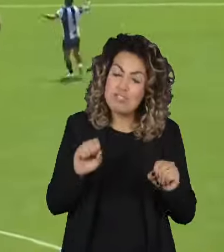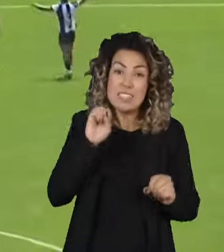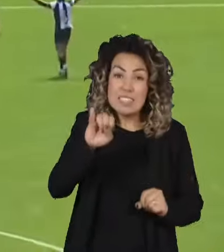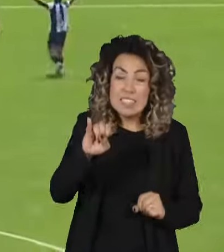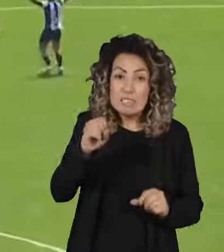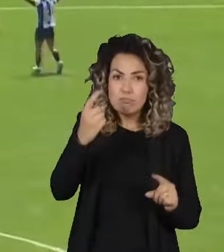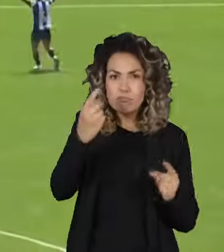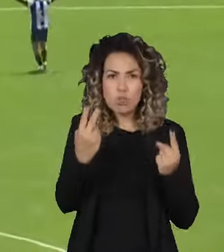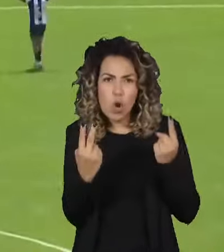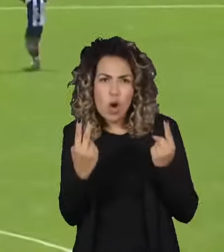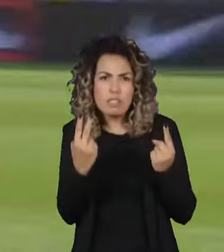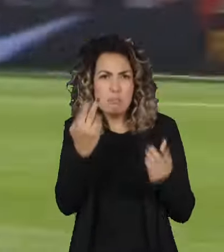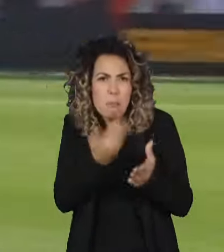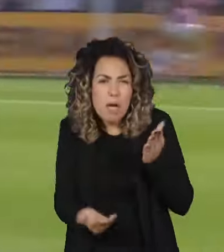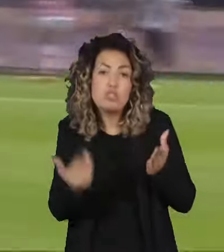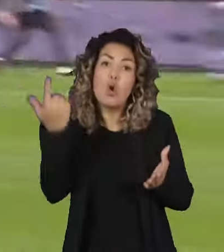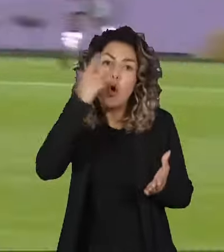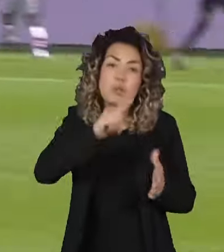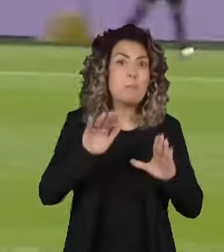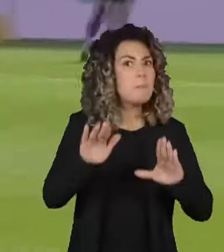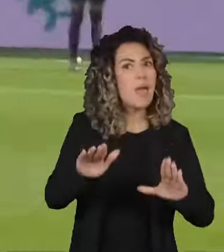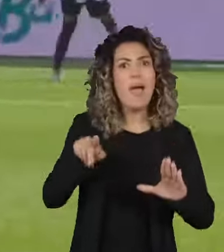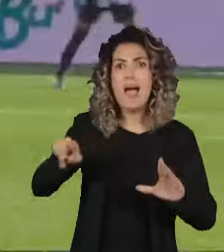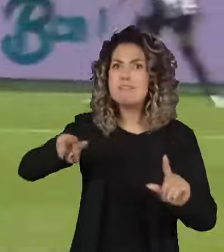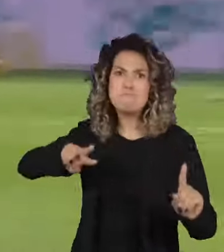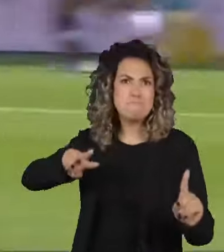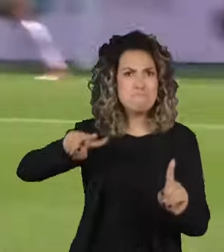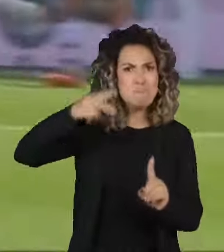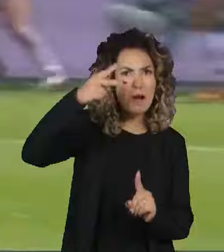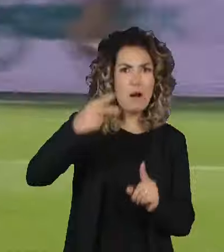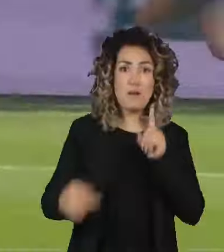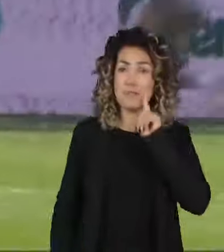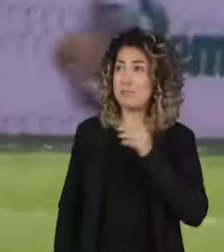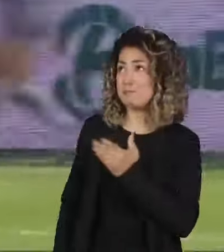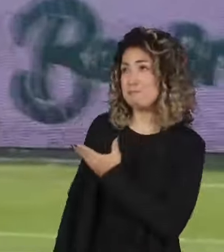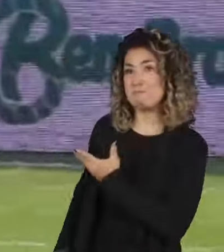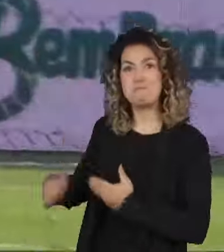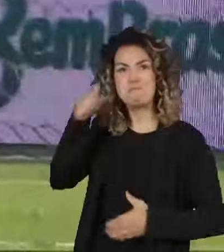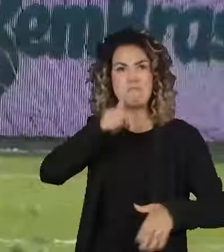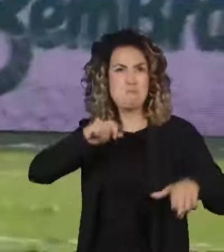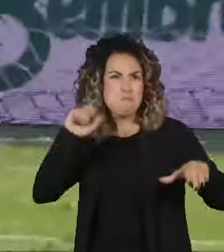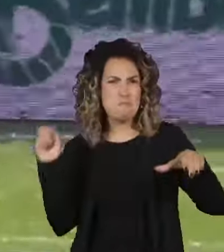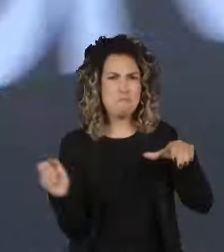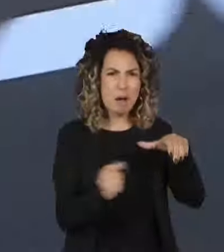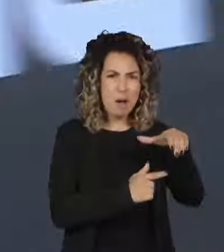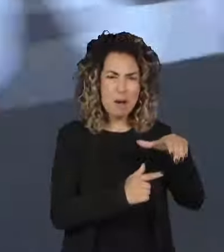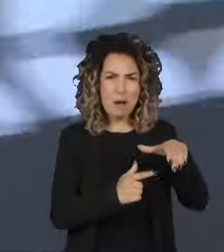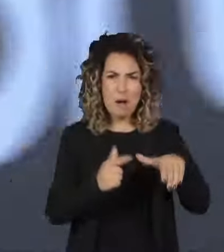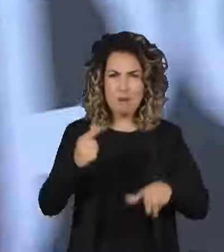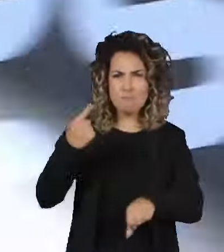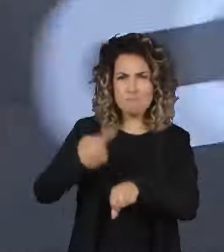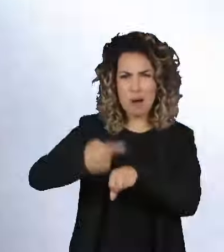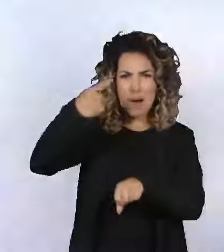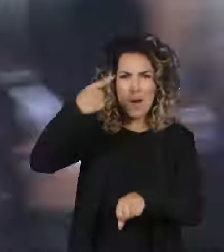o título. Mas fizeram melhor. Jaqueline Ribeiro marcou o primeiro.